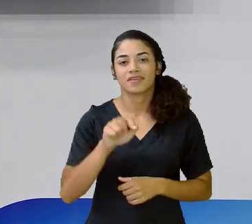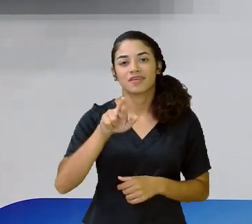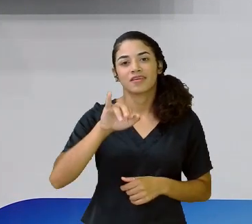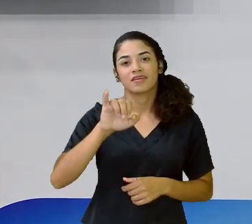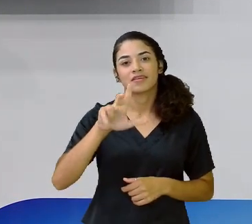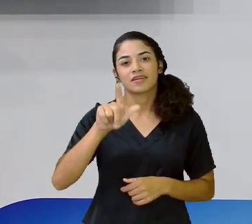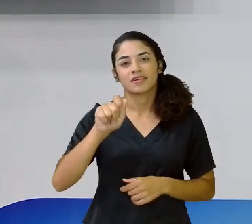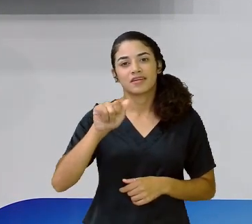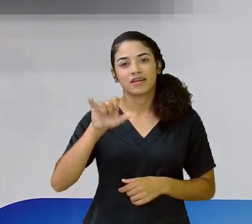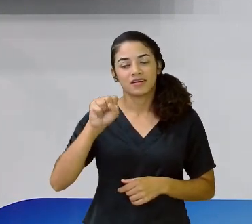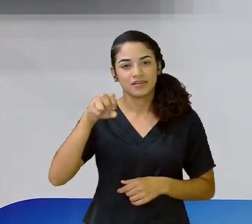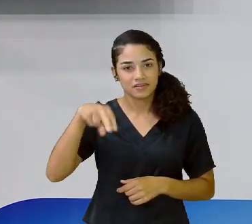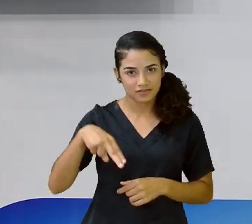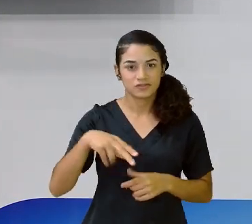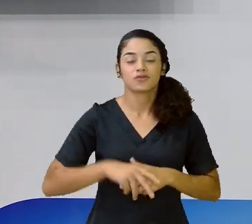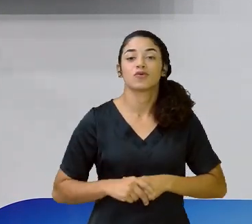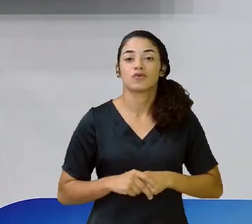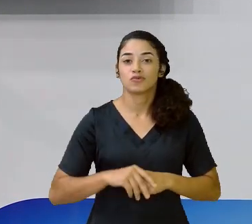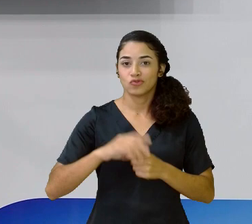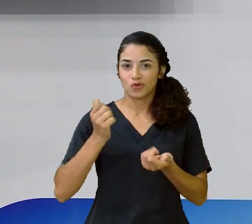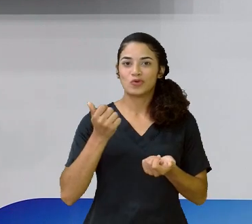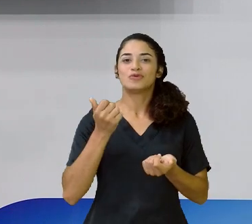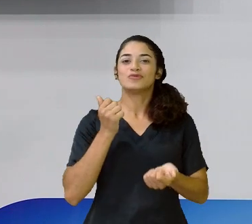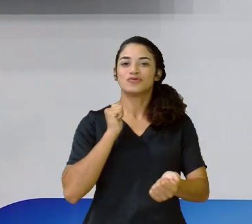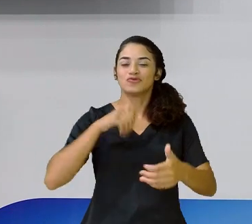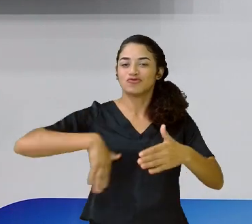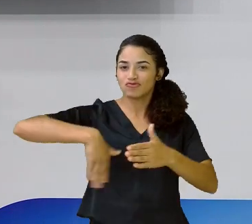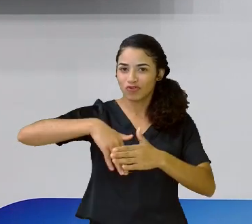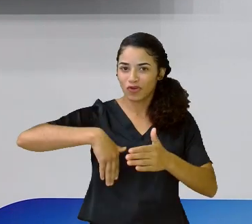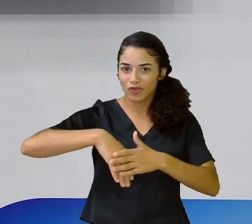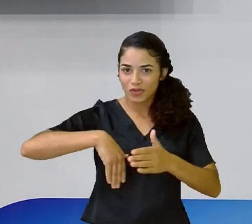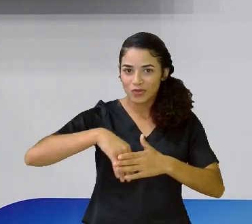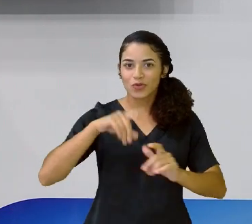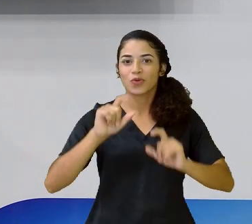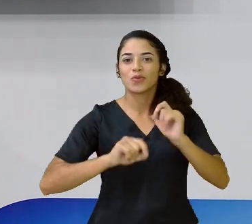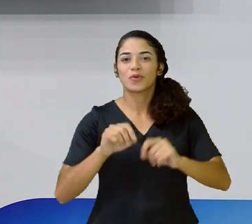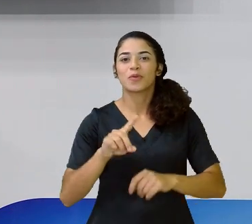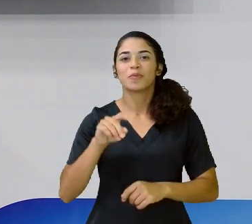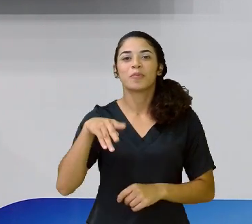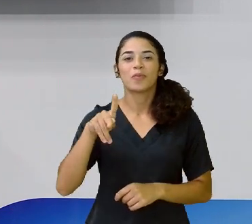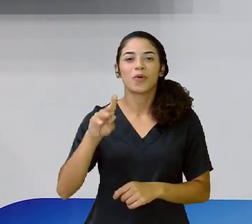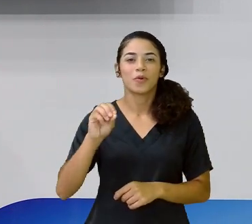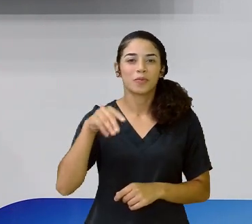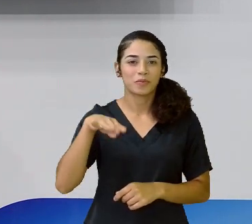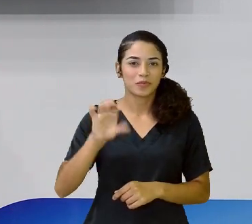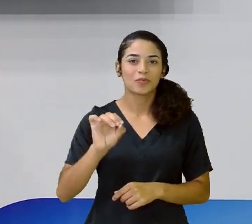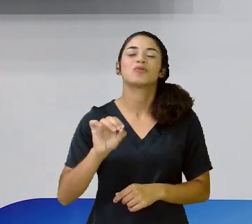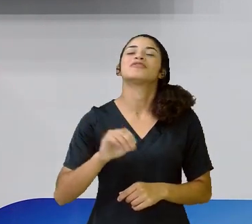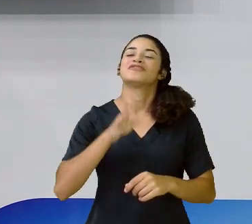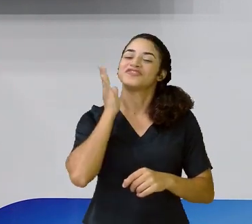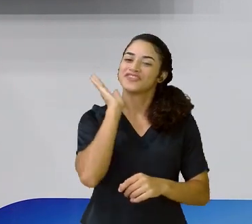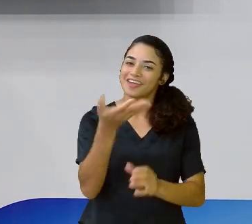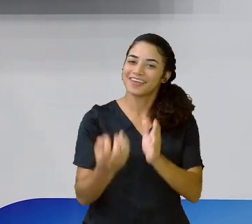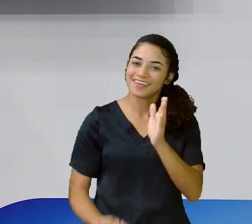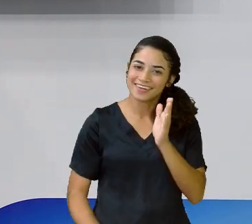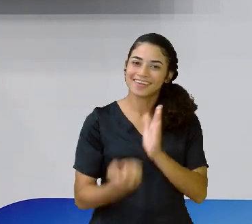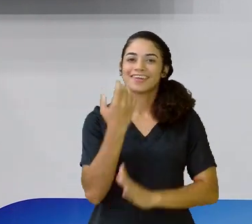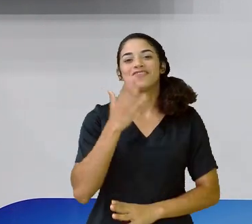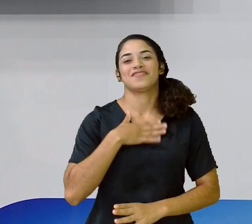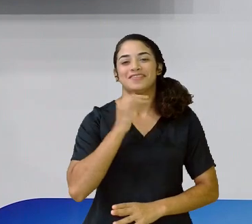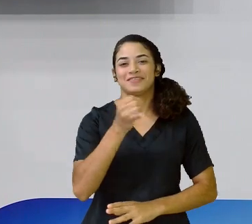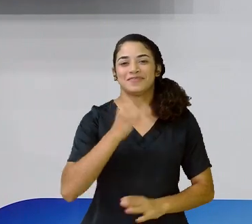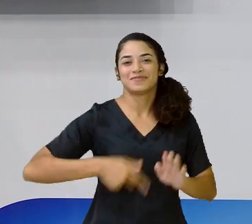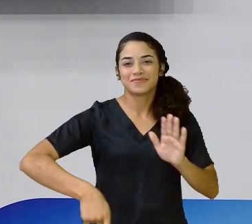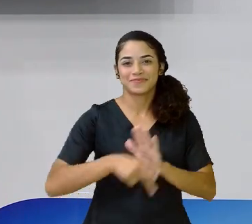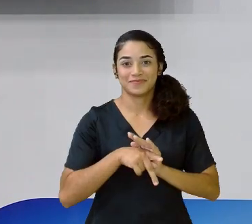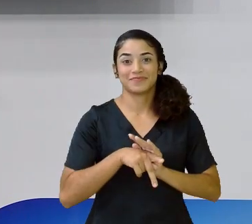Richarlison, o jogador do pombo. Já criei aqui, ó, a minha narrativa da minha